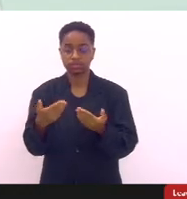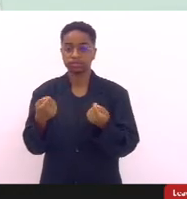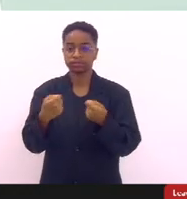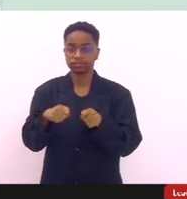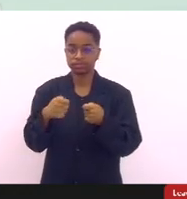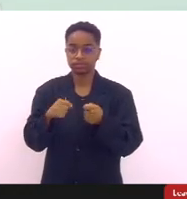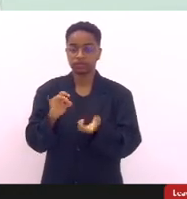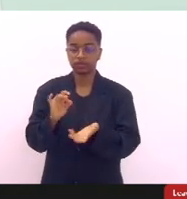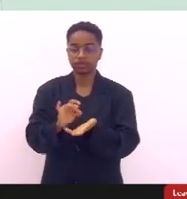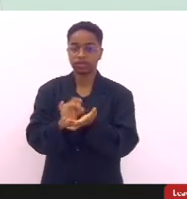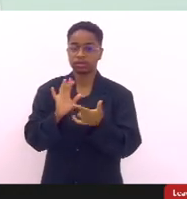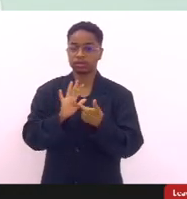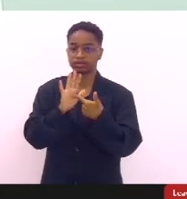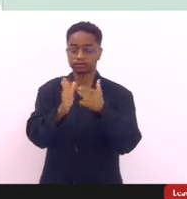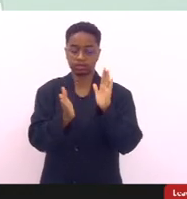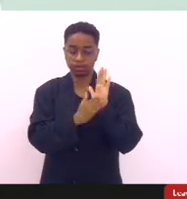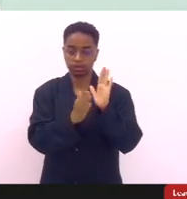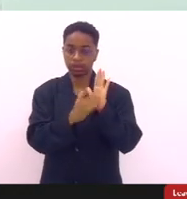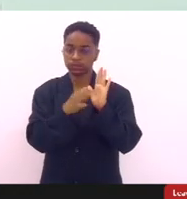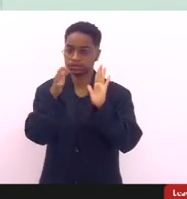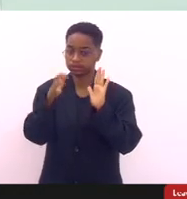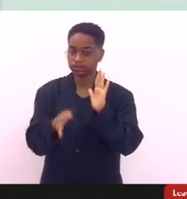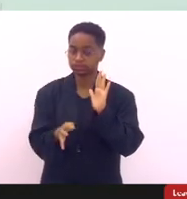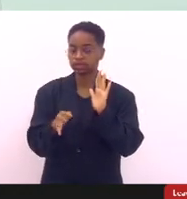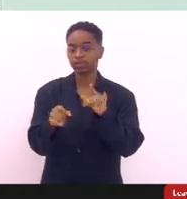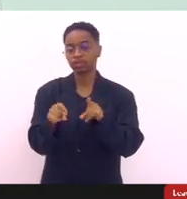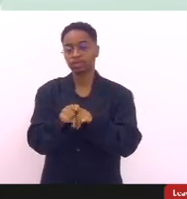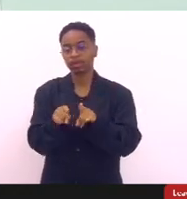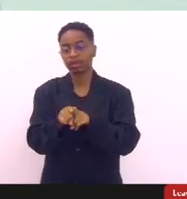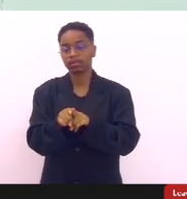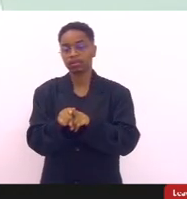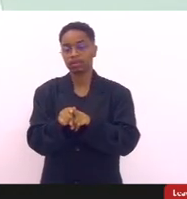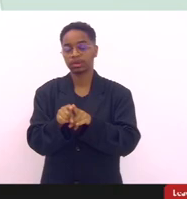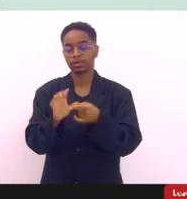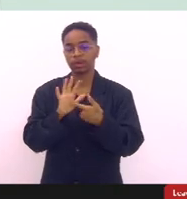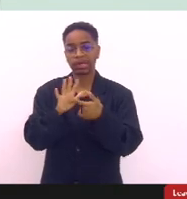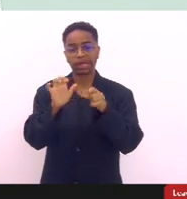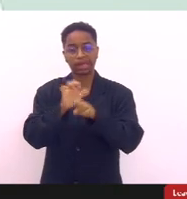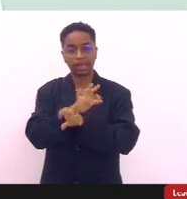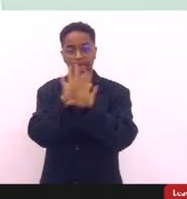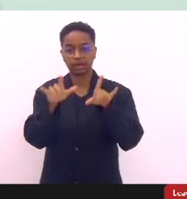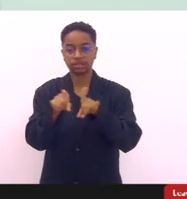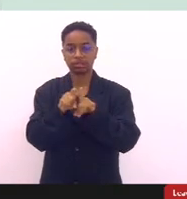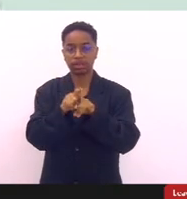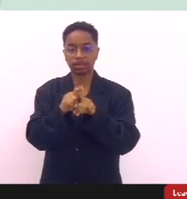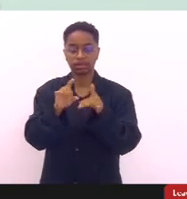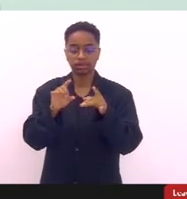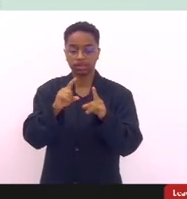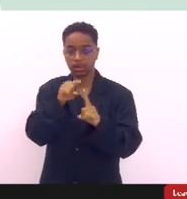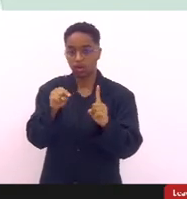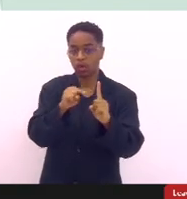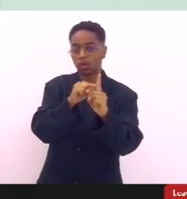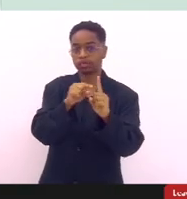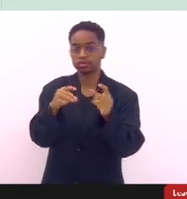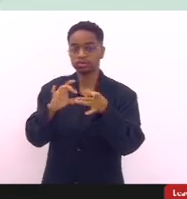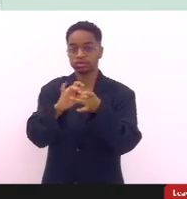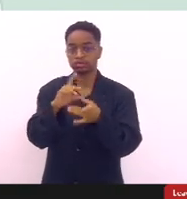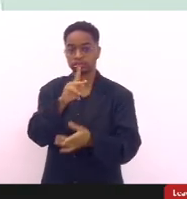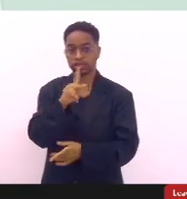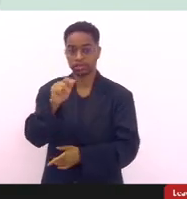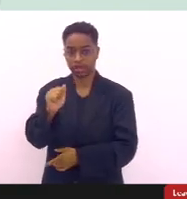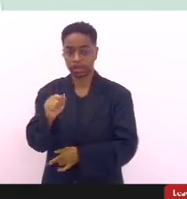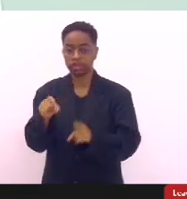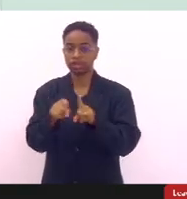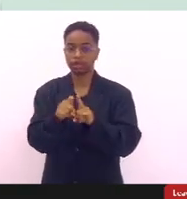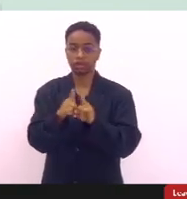traduzidas numa proposta concreta que seja inserida com meta no PPA e com recursos previstos na